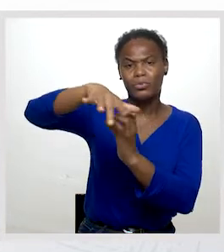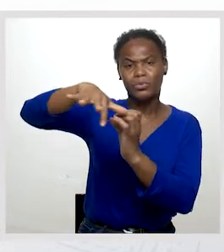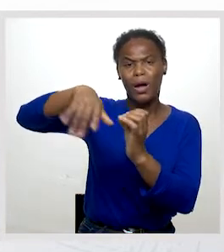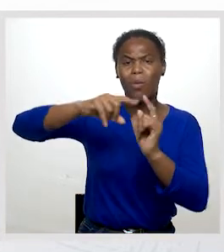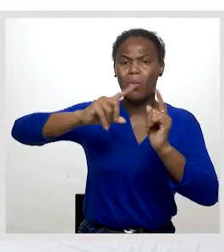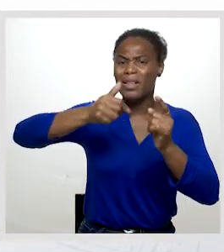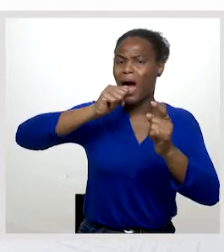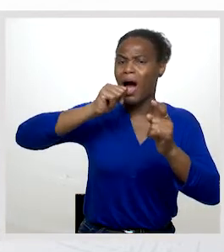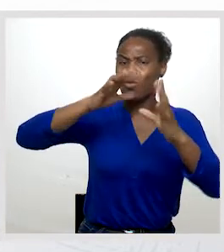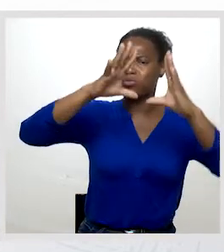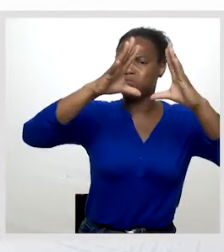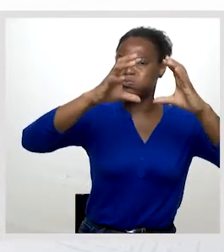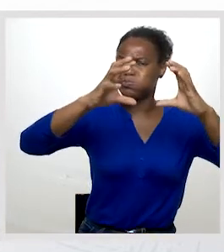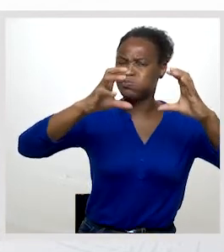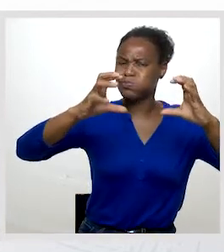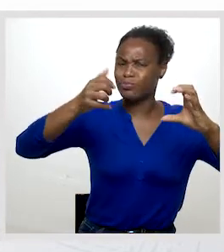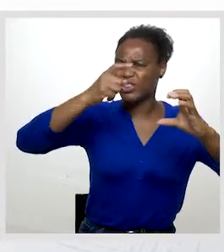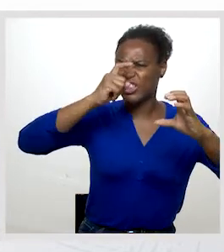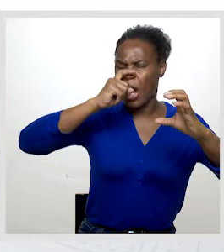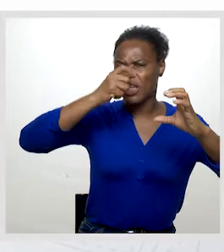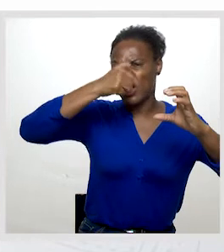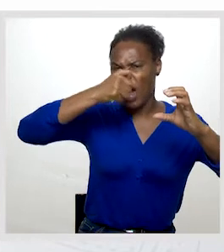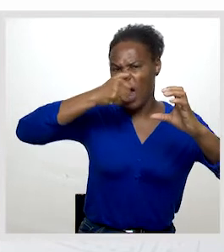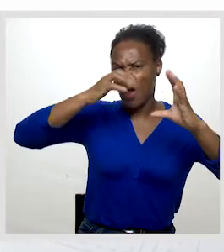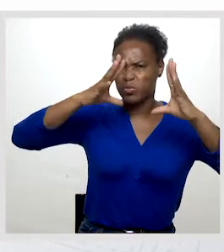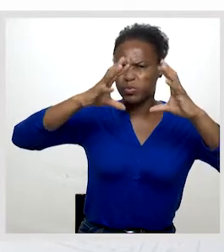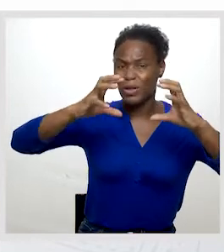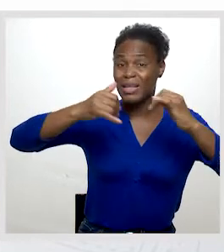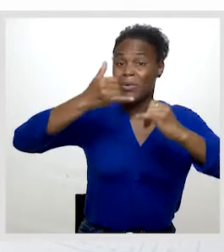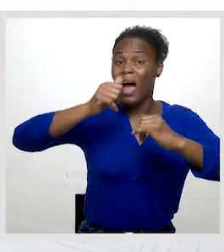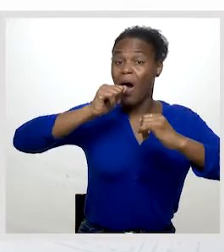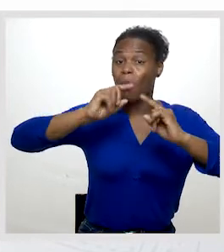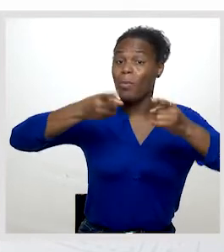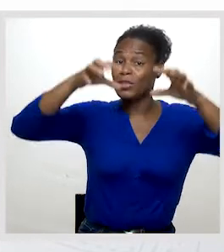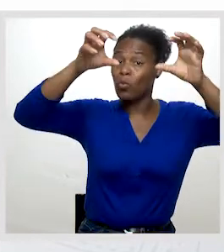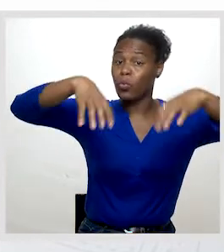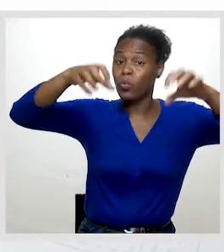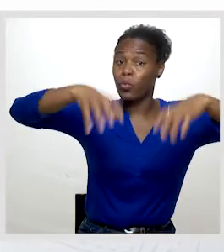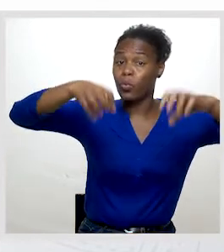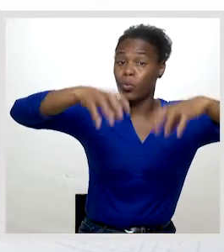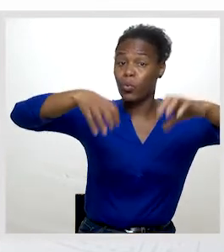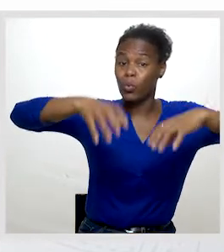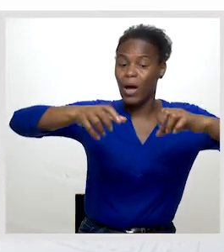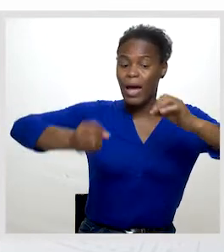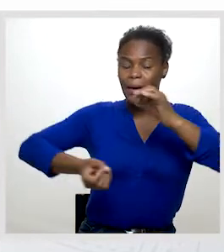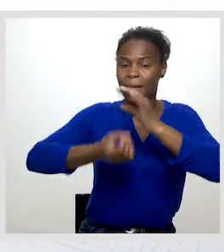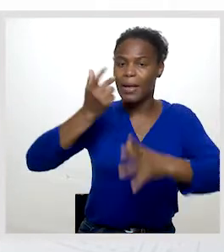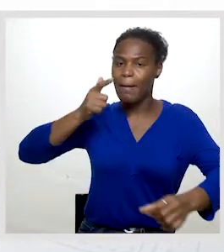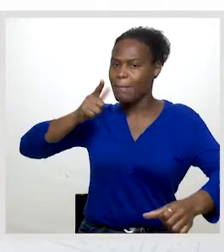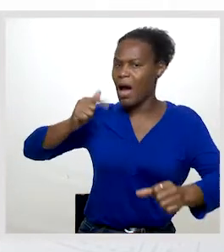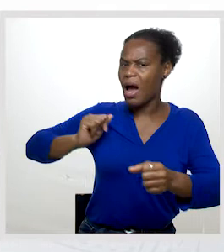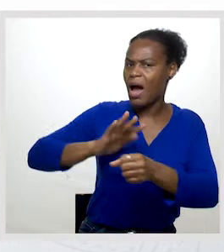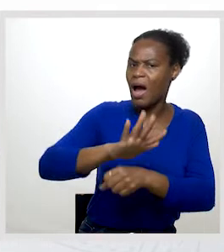saturada de vapor de água. A água começou a cair sob a forma de chuva, originando os mares e